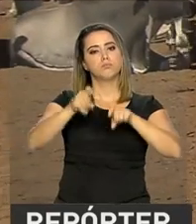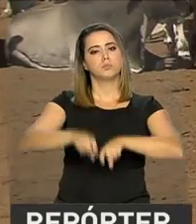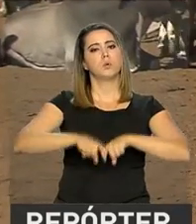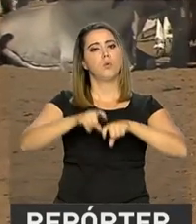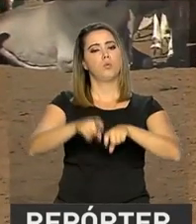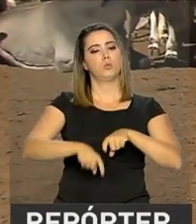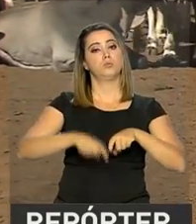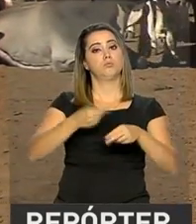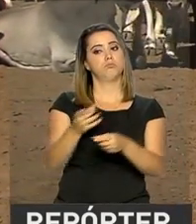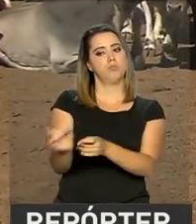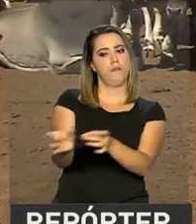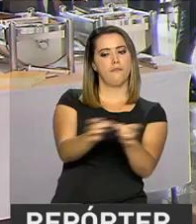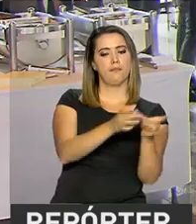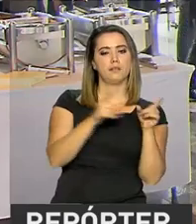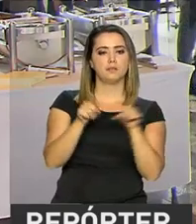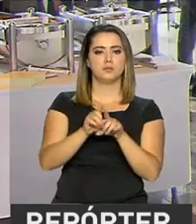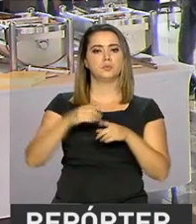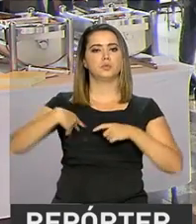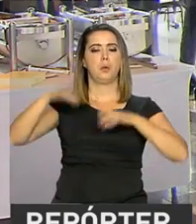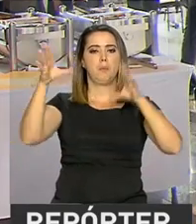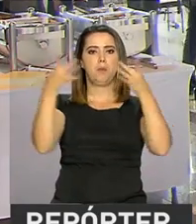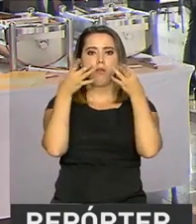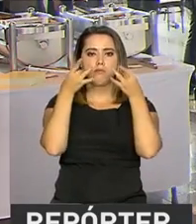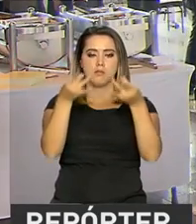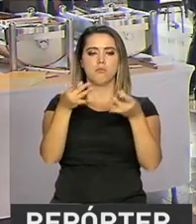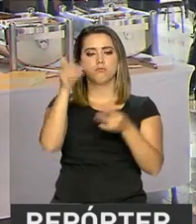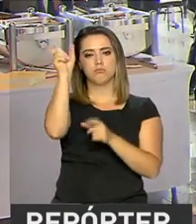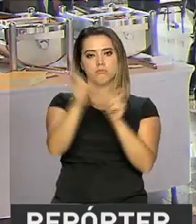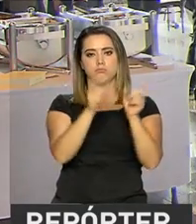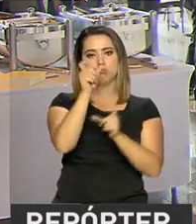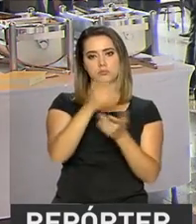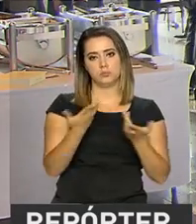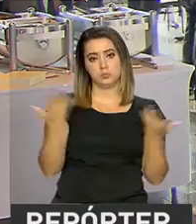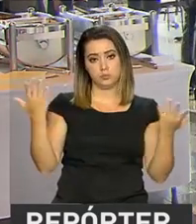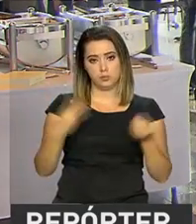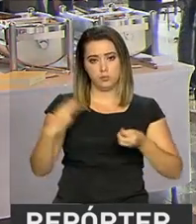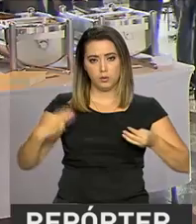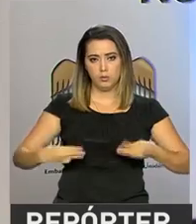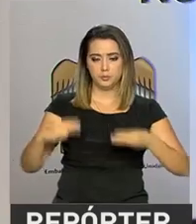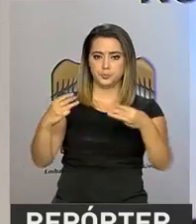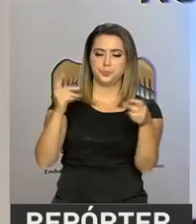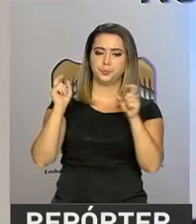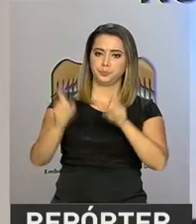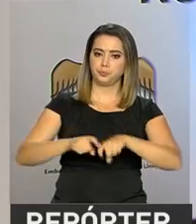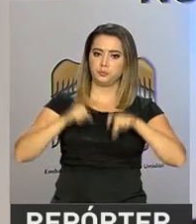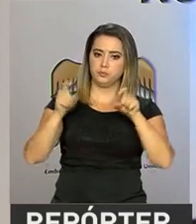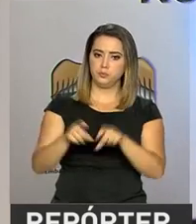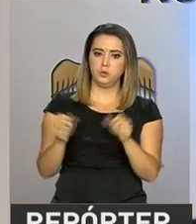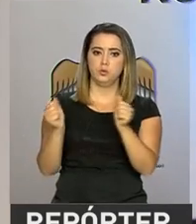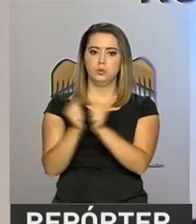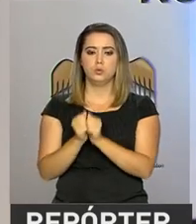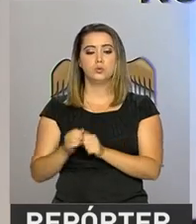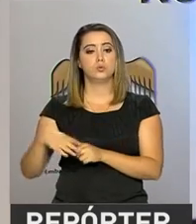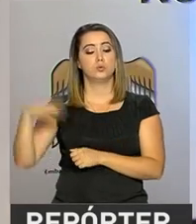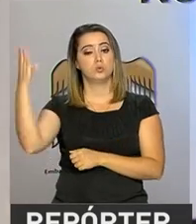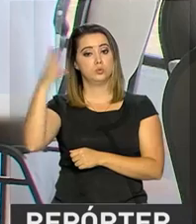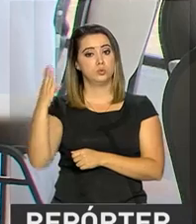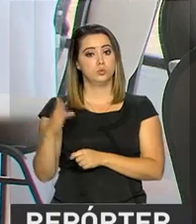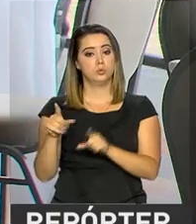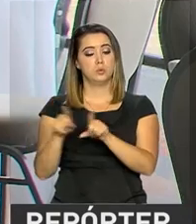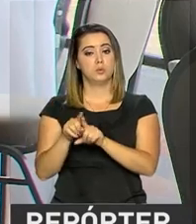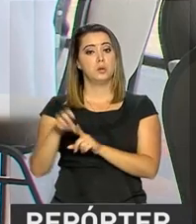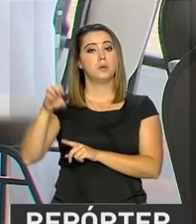atrair cada vez mais investidores. Para isso, o Ministério da Agricultura, Pecuária e Abastecimento e a Embaixada dos Emirados Árabes no